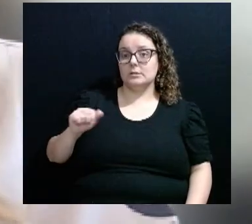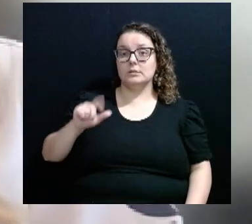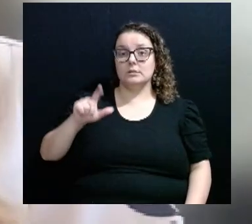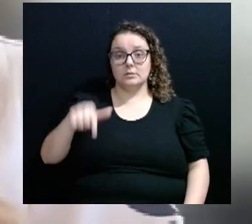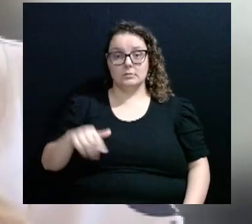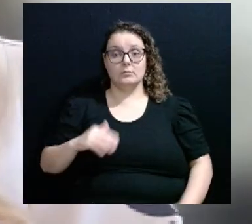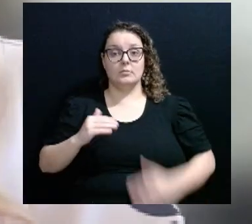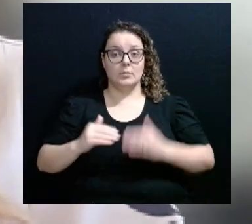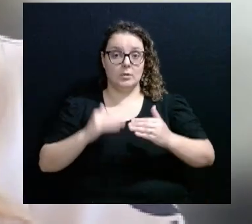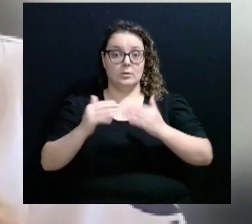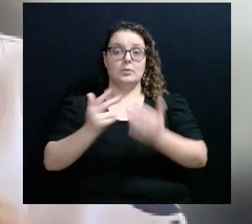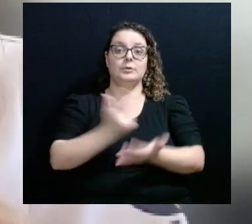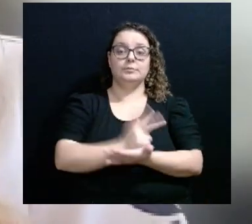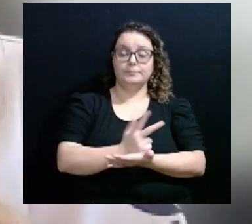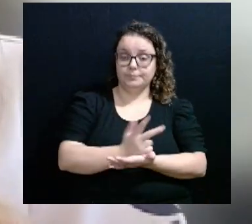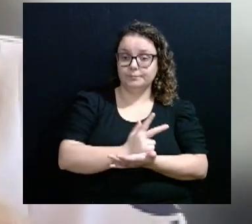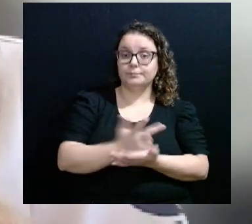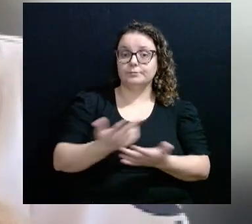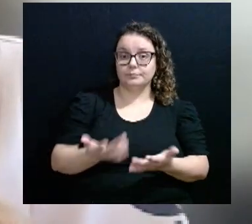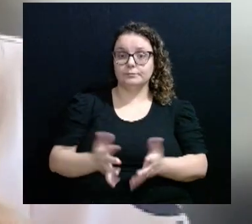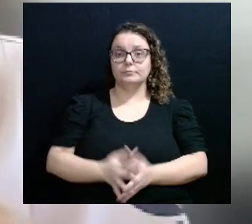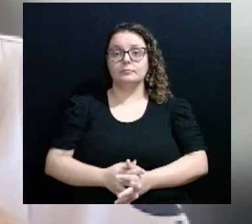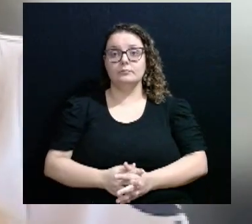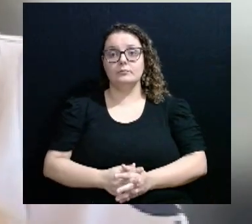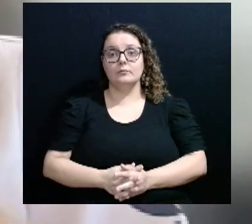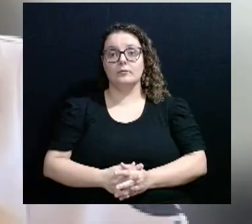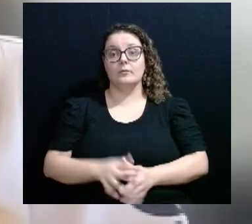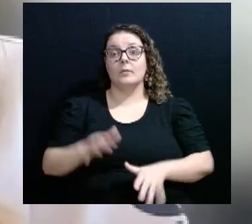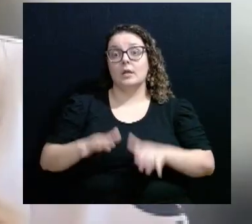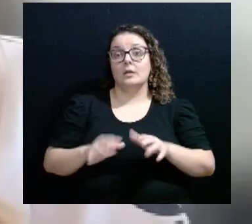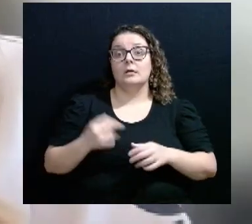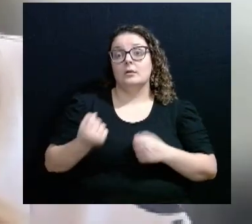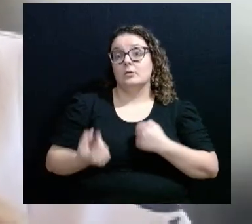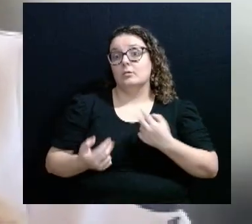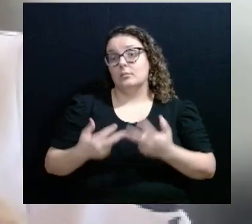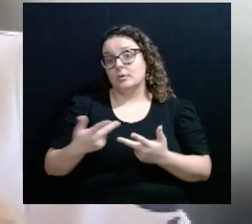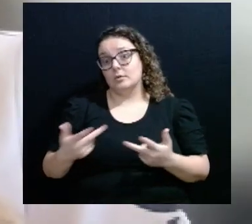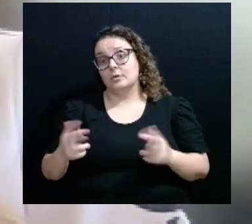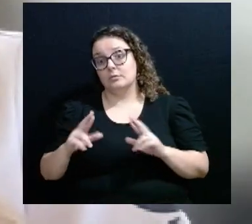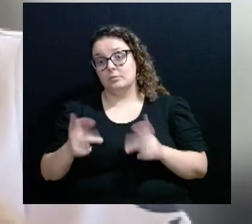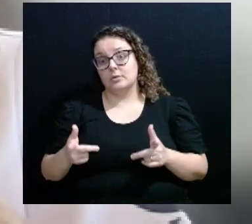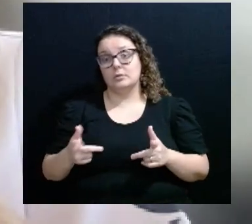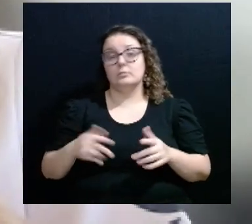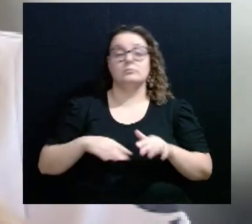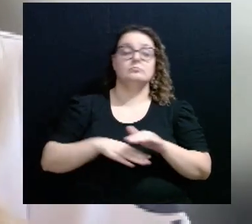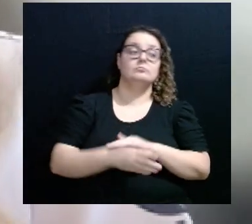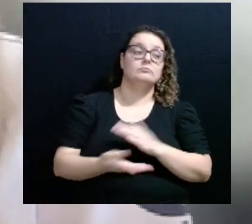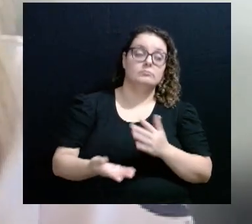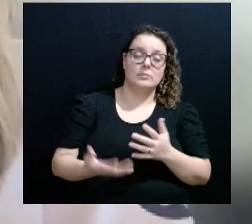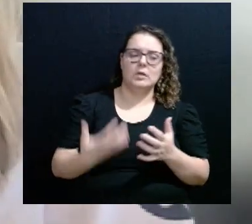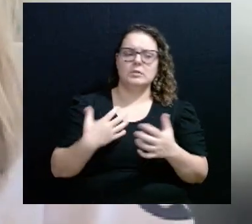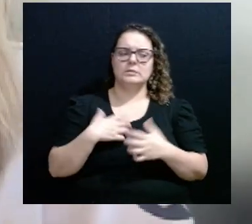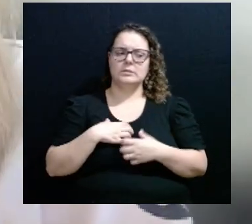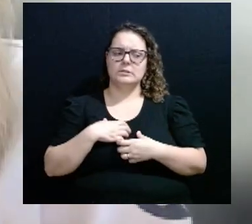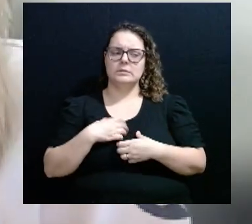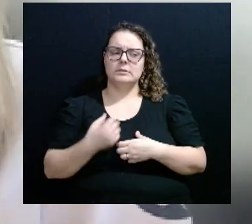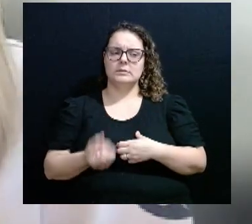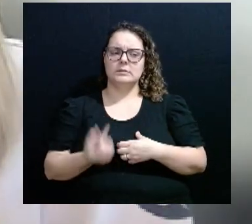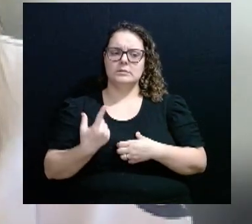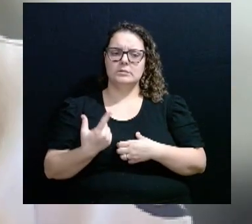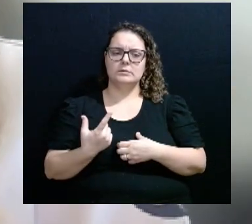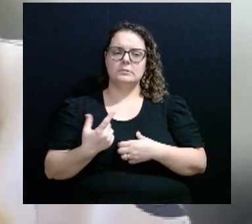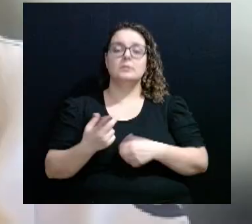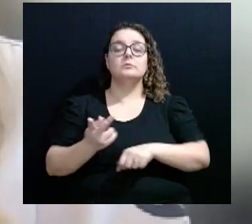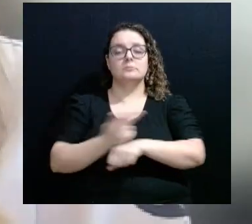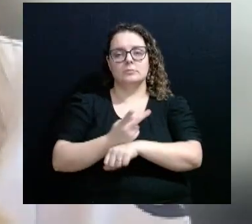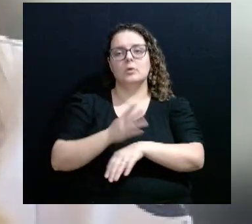às vezes depois pode evoluir com uma convulsão. Então, às vezes, alguma coisa diferente do que você está habituado, você